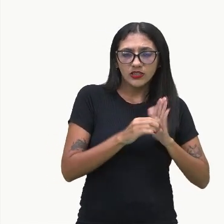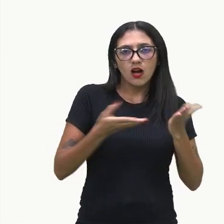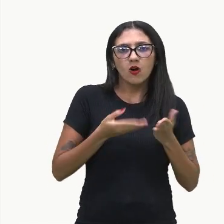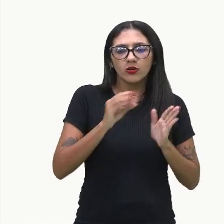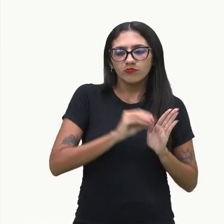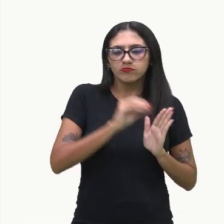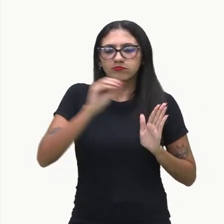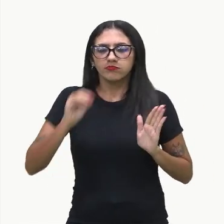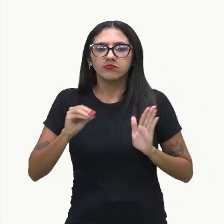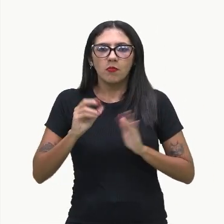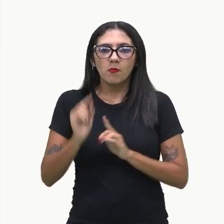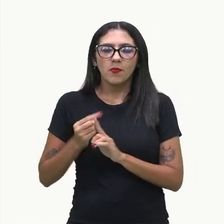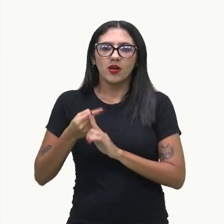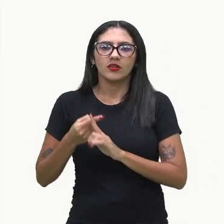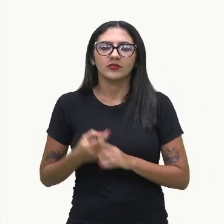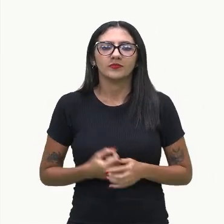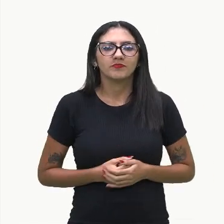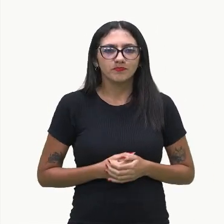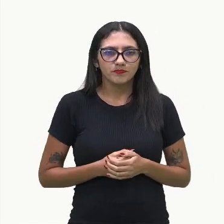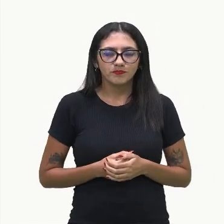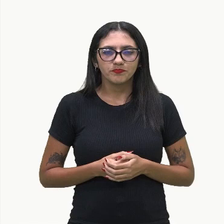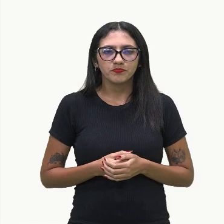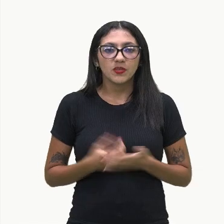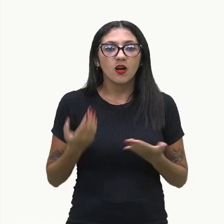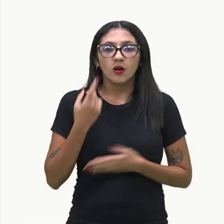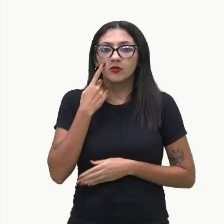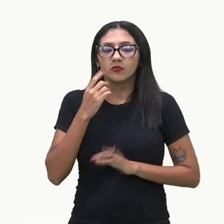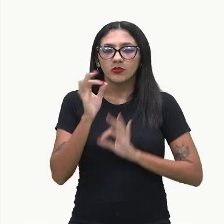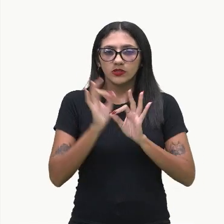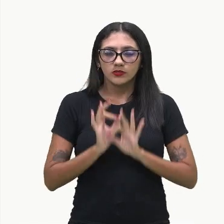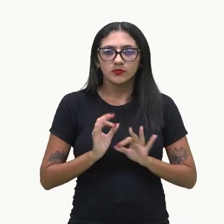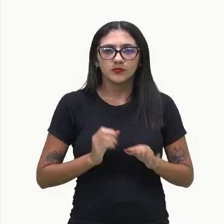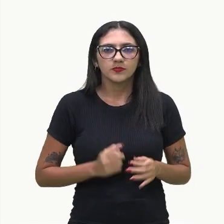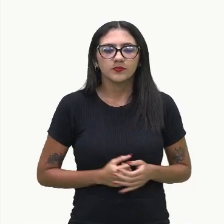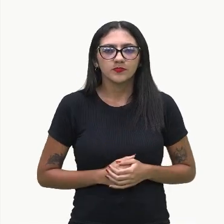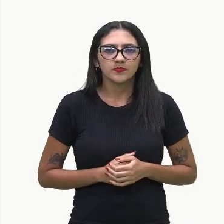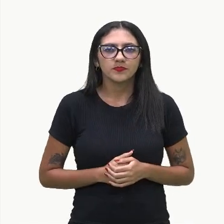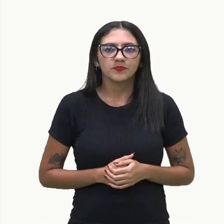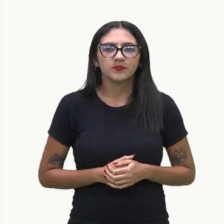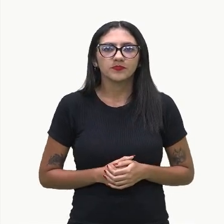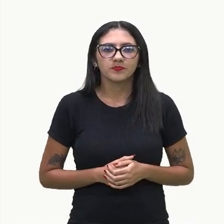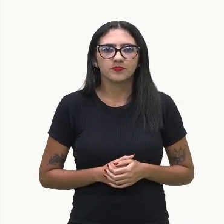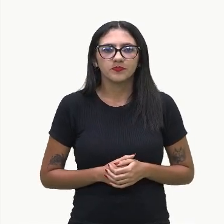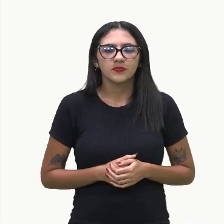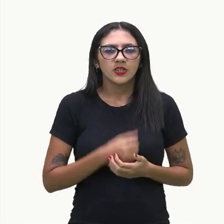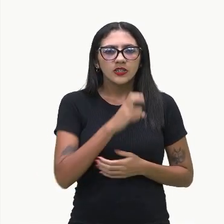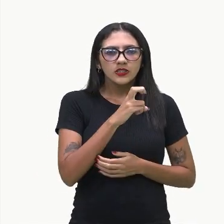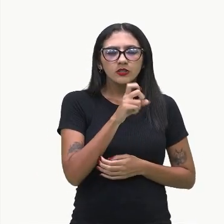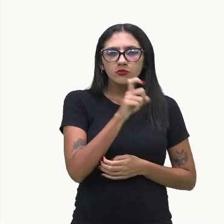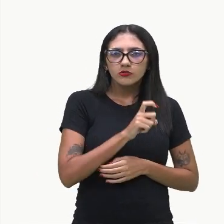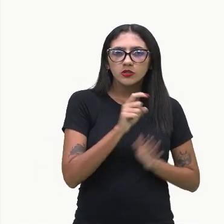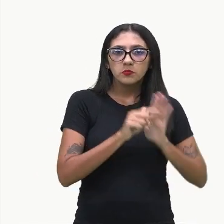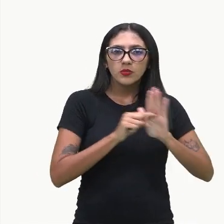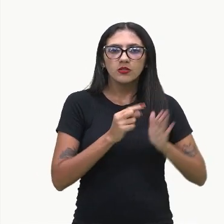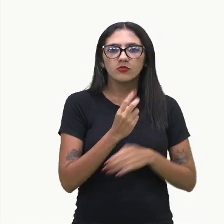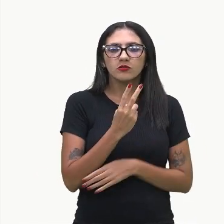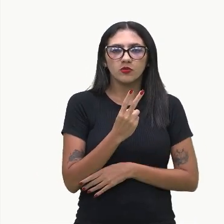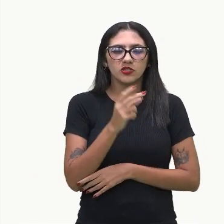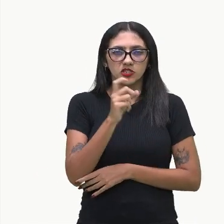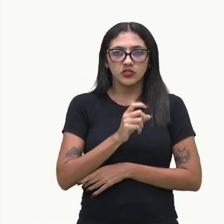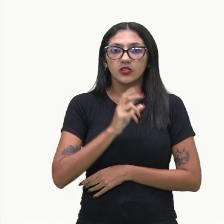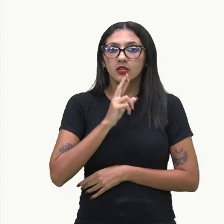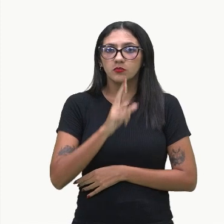Então, 5x menos 2x vai me dar qual resultado aí?